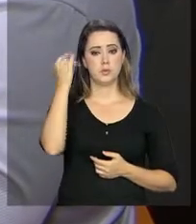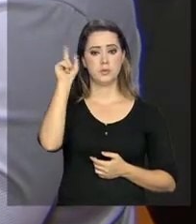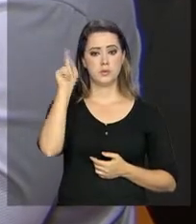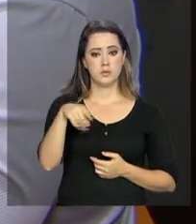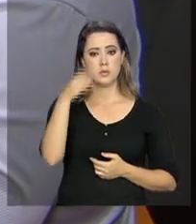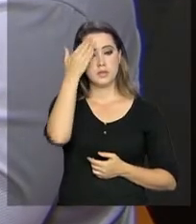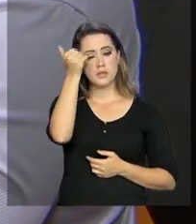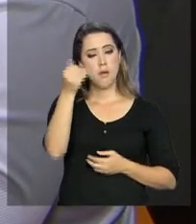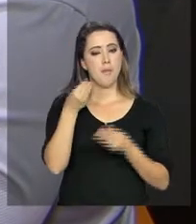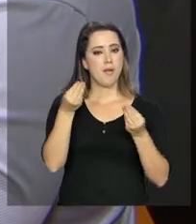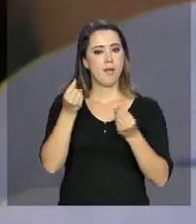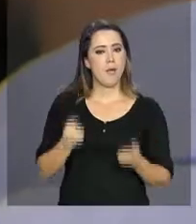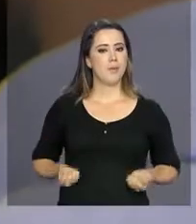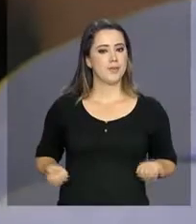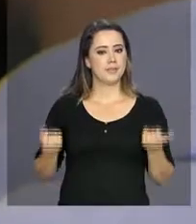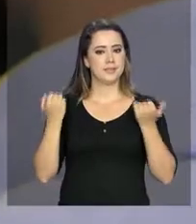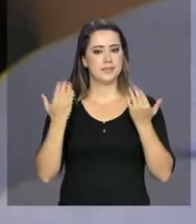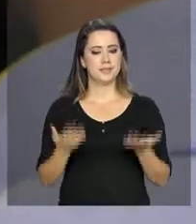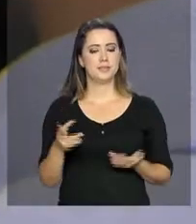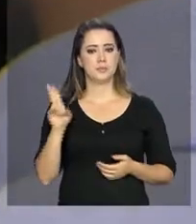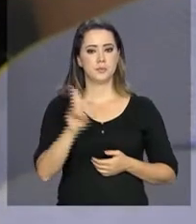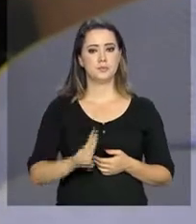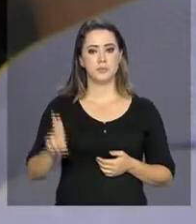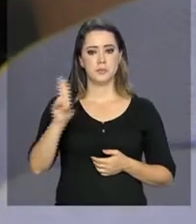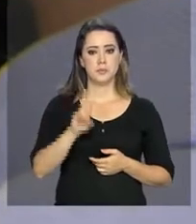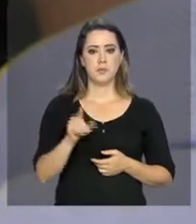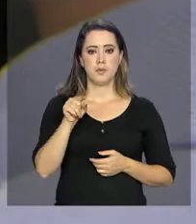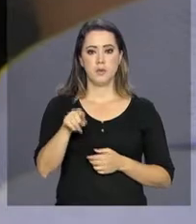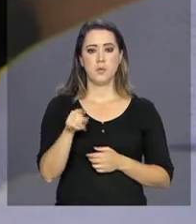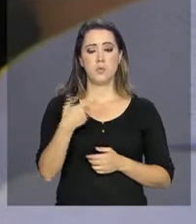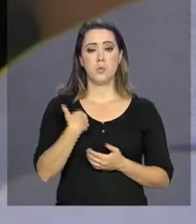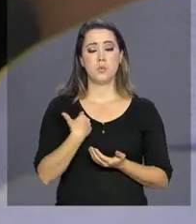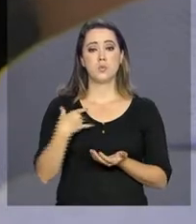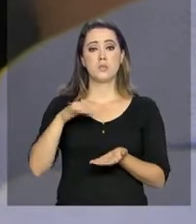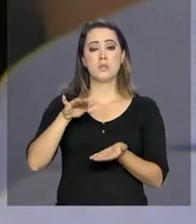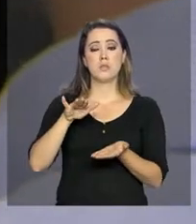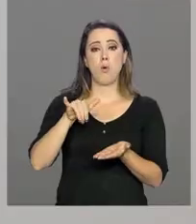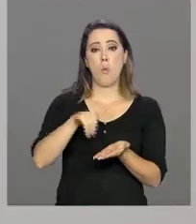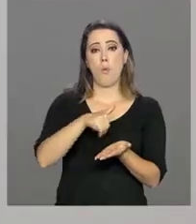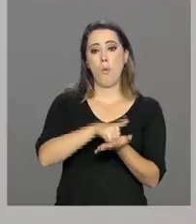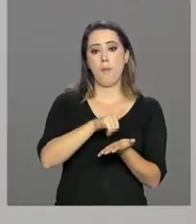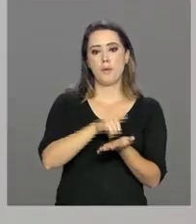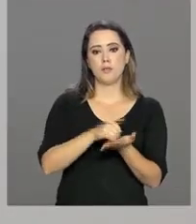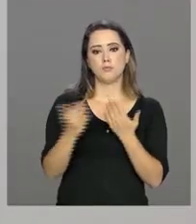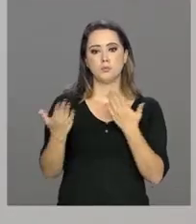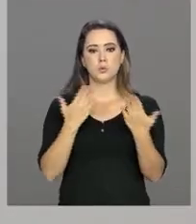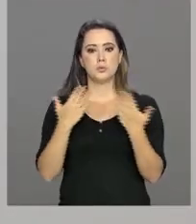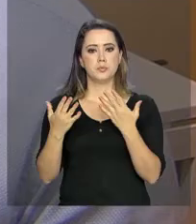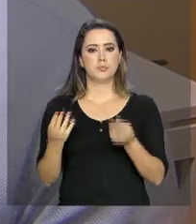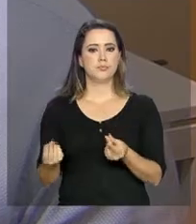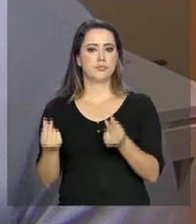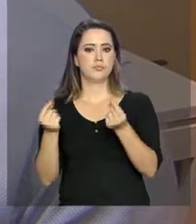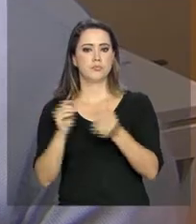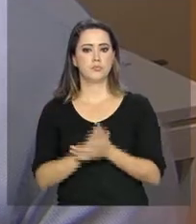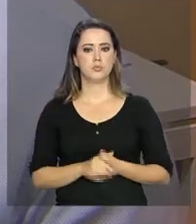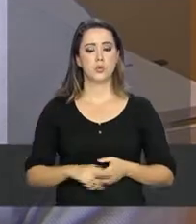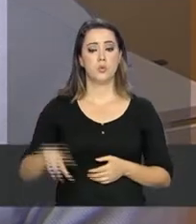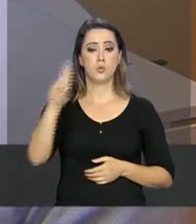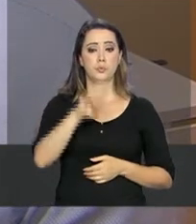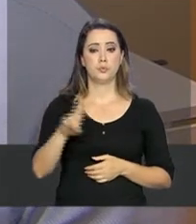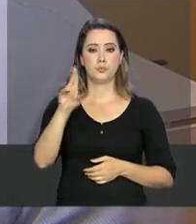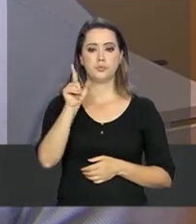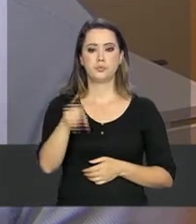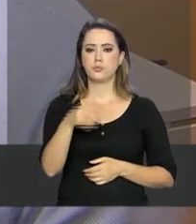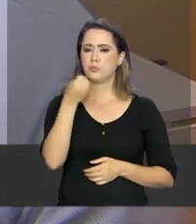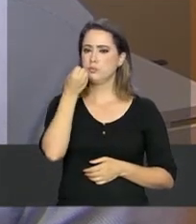é saber como gastar ele utiliza um aplicativo de celular para garantir o equilíbrio financeiro utilizar o aplicativo eu